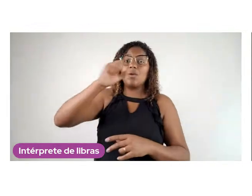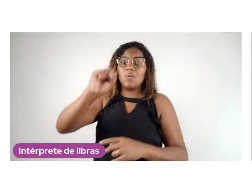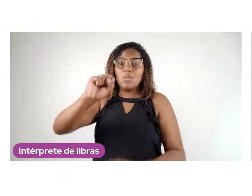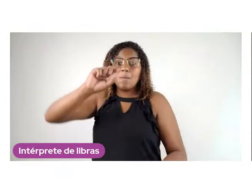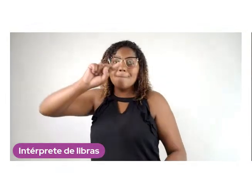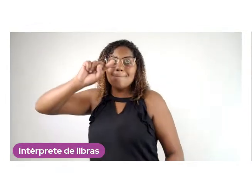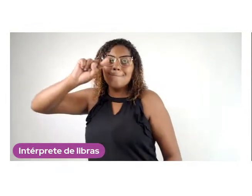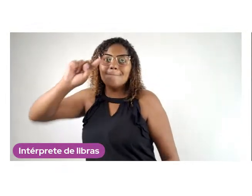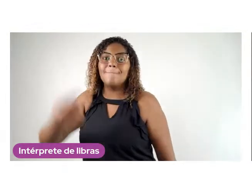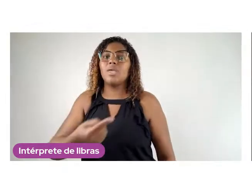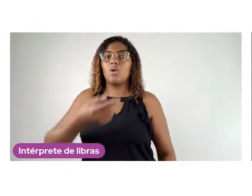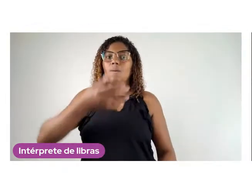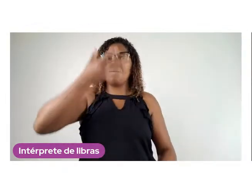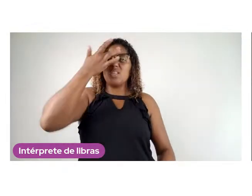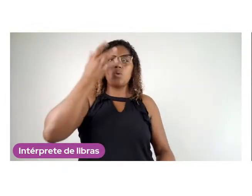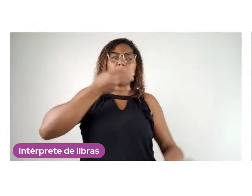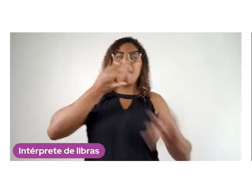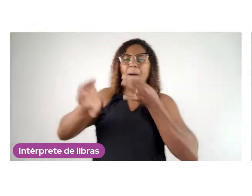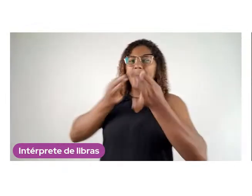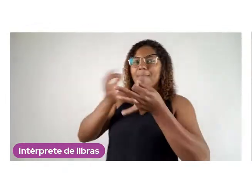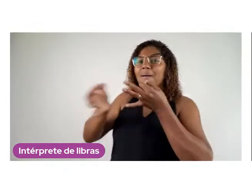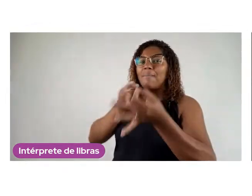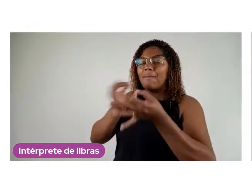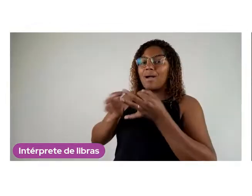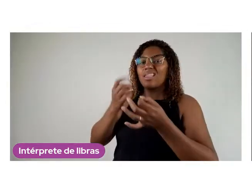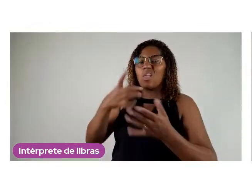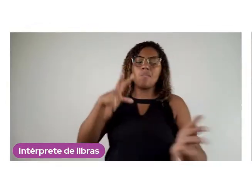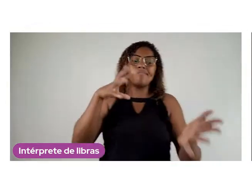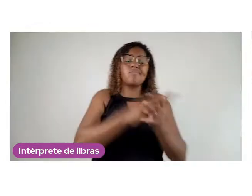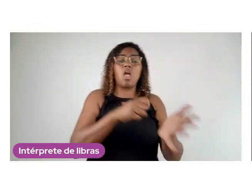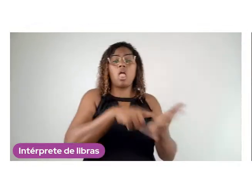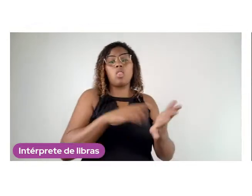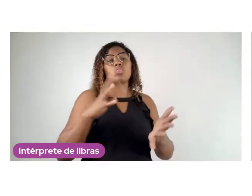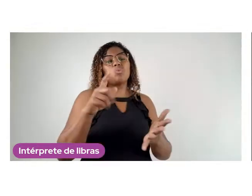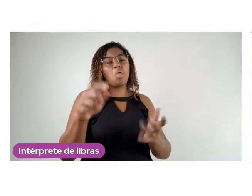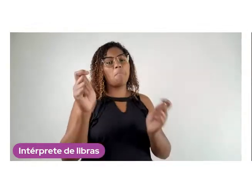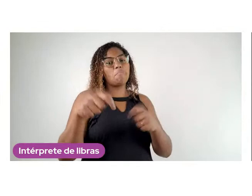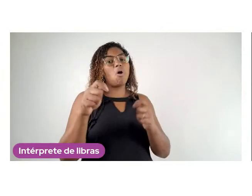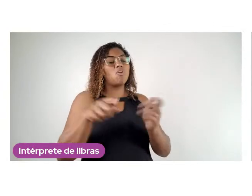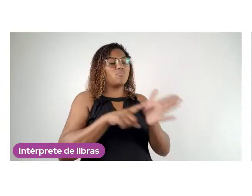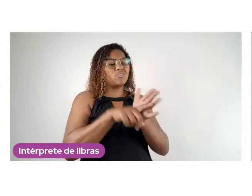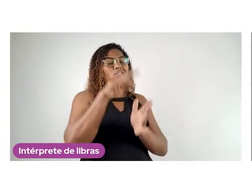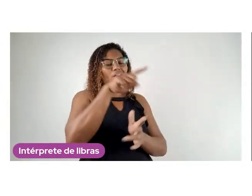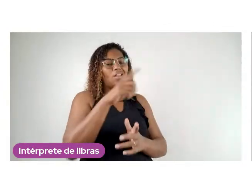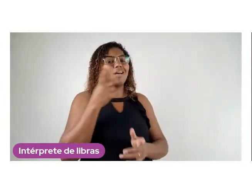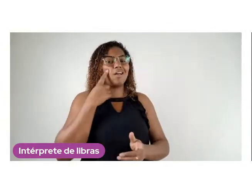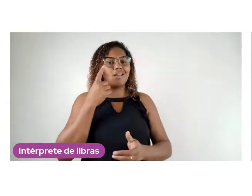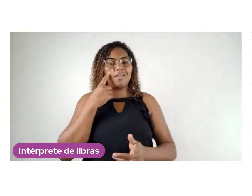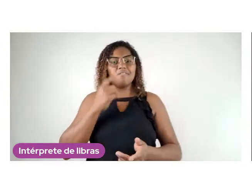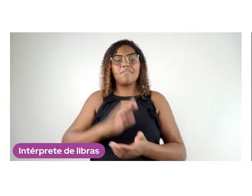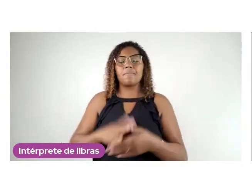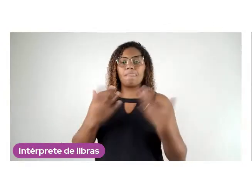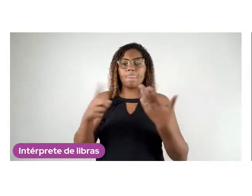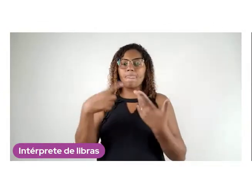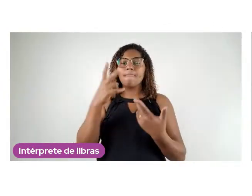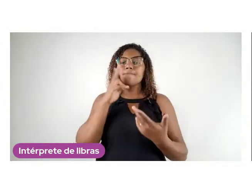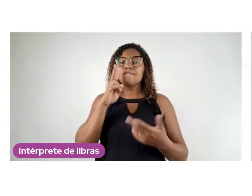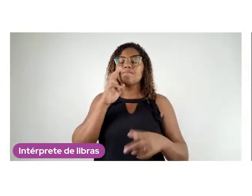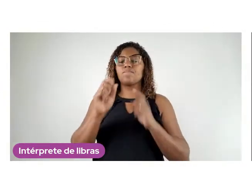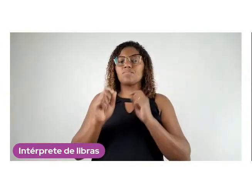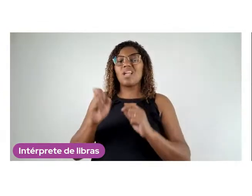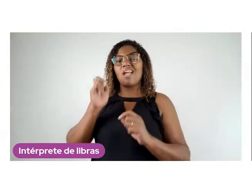preparação. Então, e está tudo registrado, viu, gente? Tudo isso pode ser consultado. Então, para a gente lembrar que é um